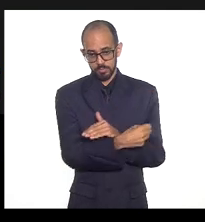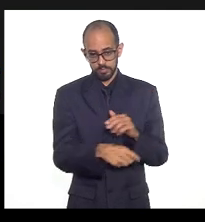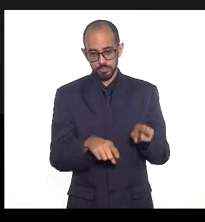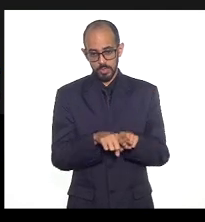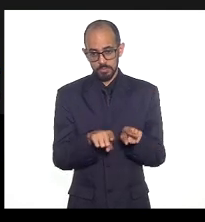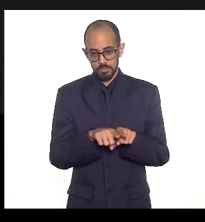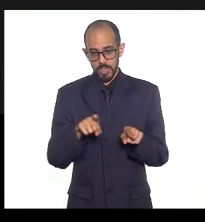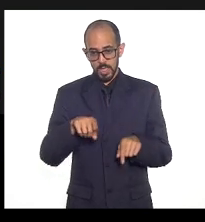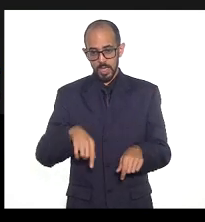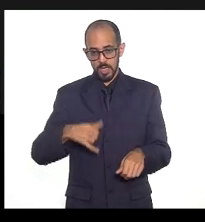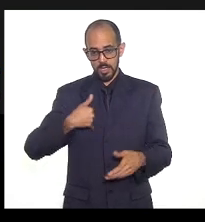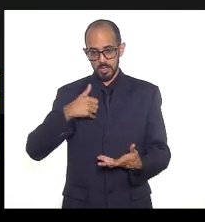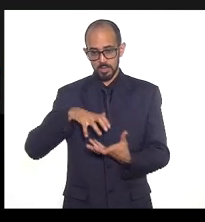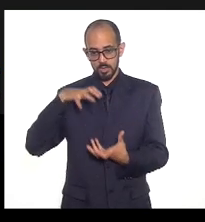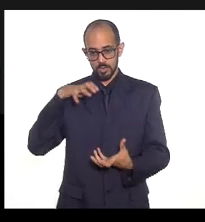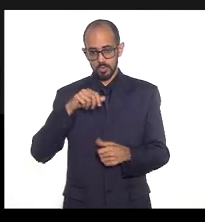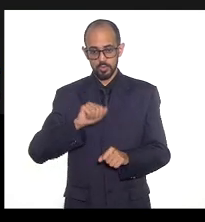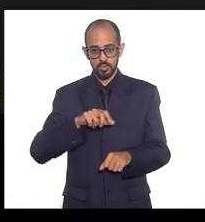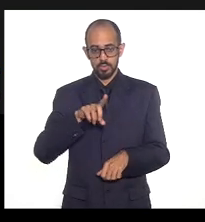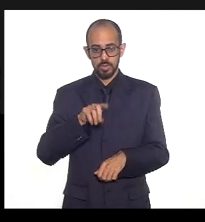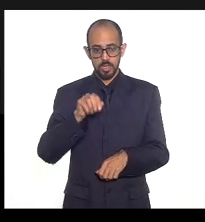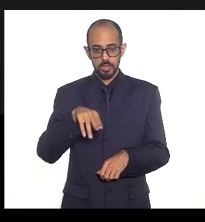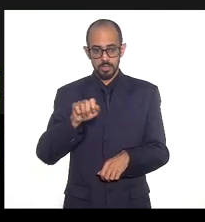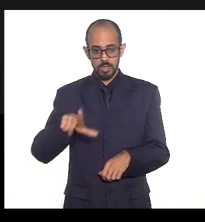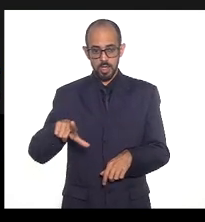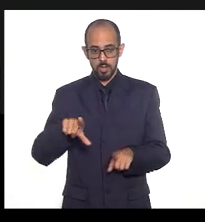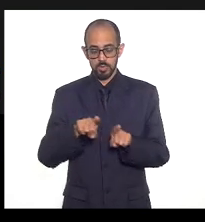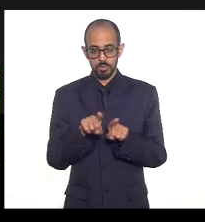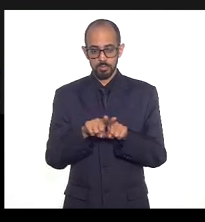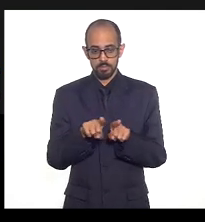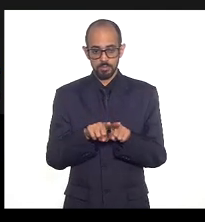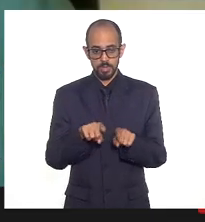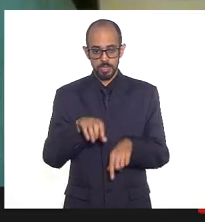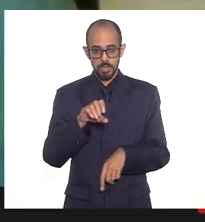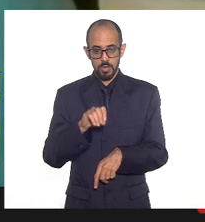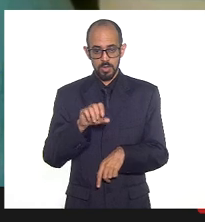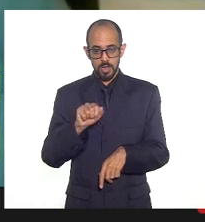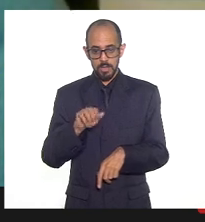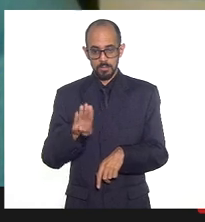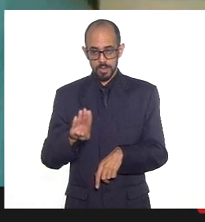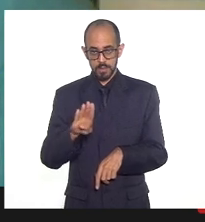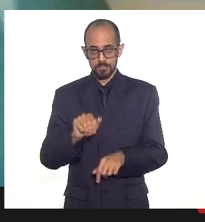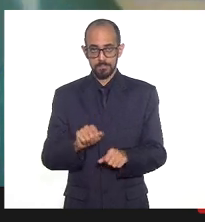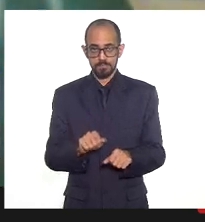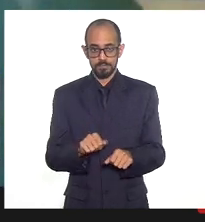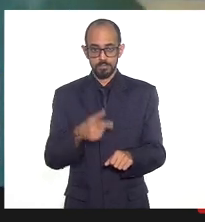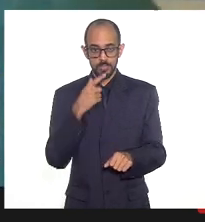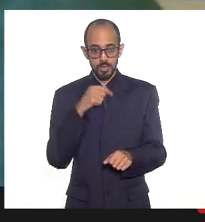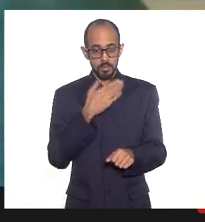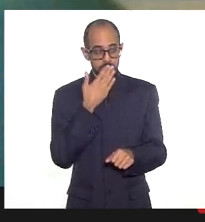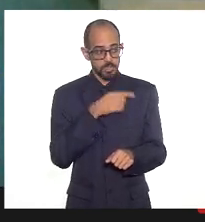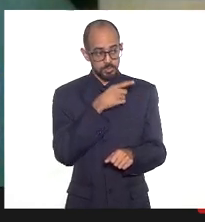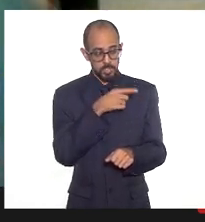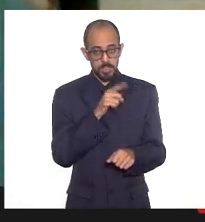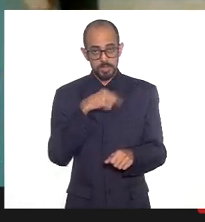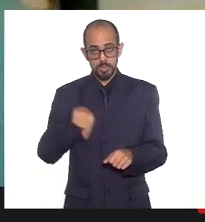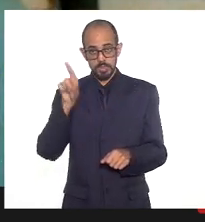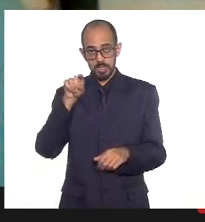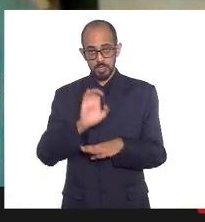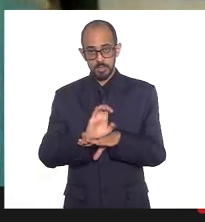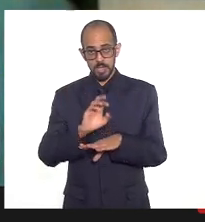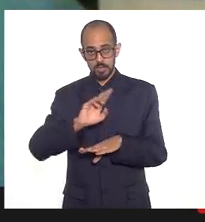Guarda, o Daniel, do nosso mandato, da OAB, encomendei para eles verem outros estados como é que era.